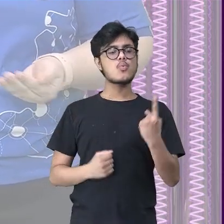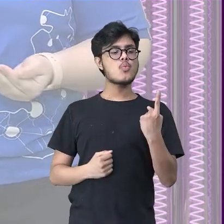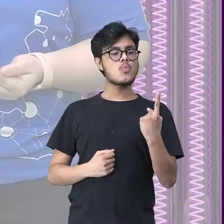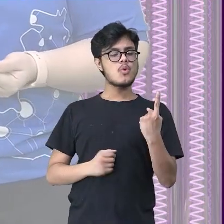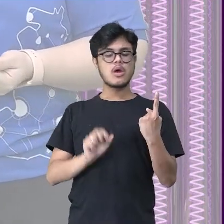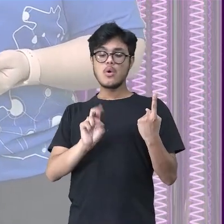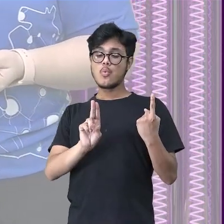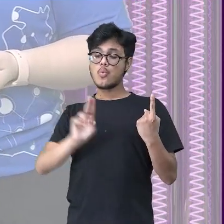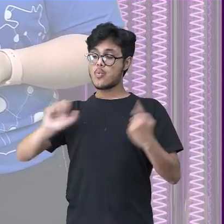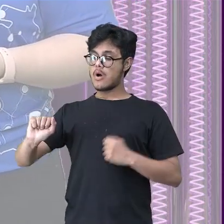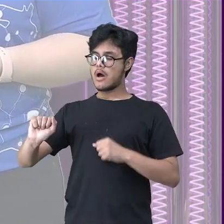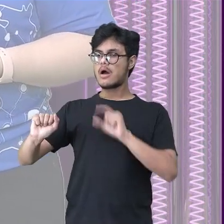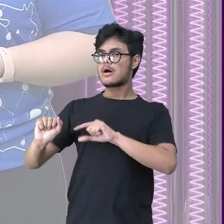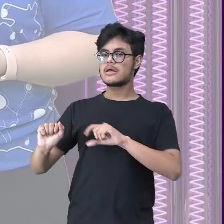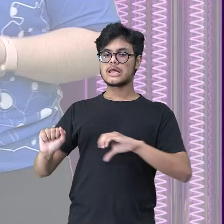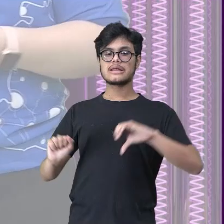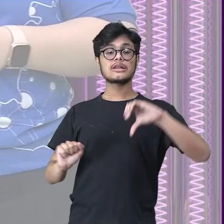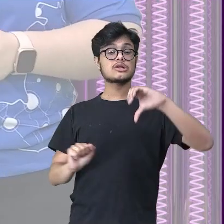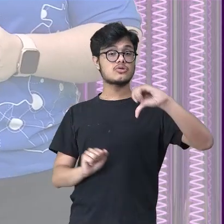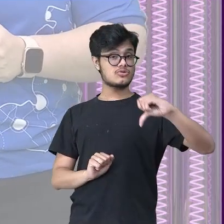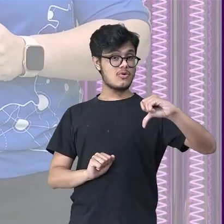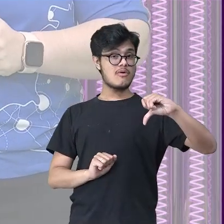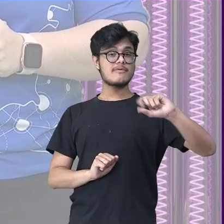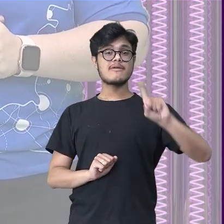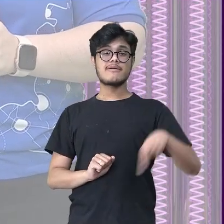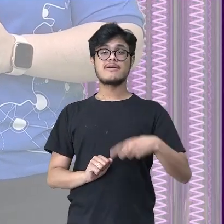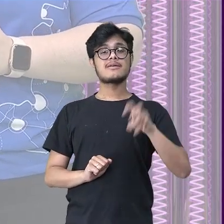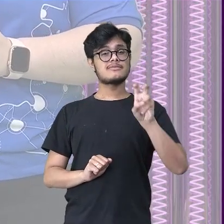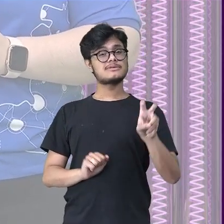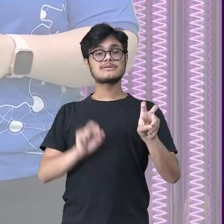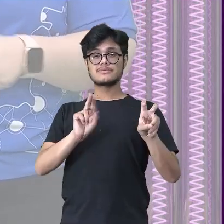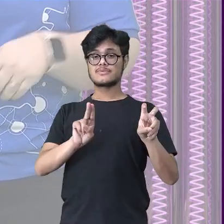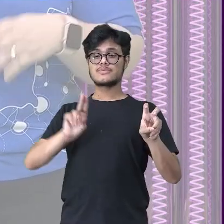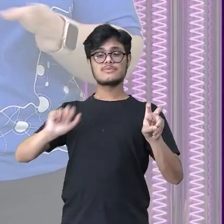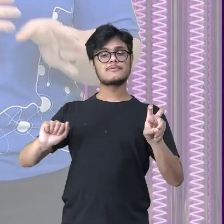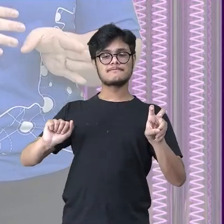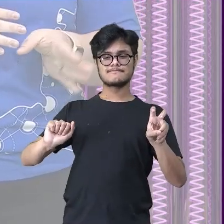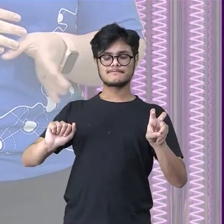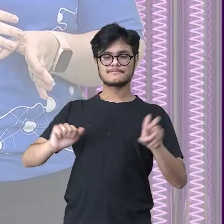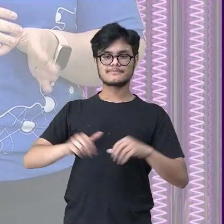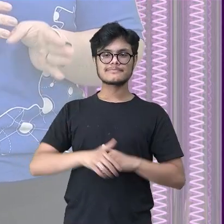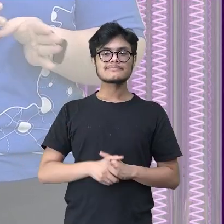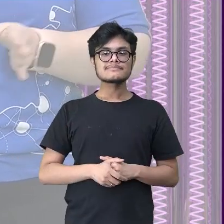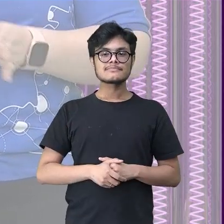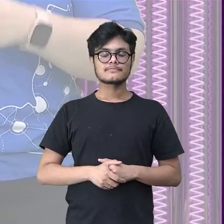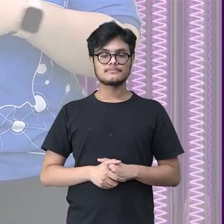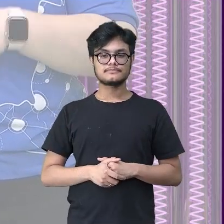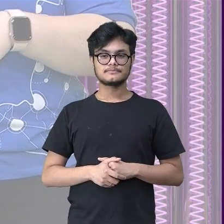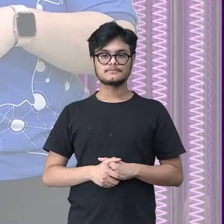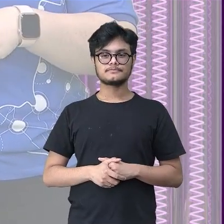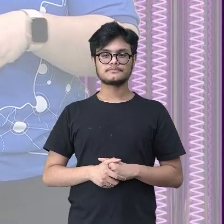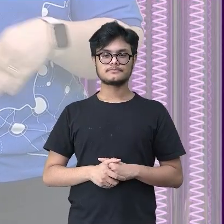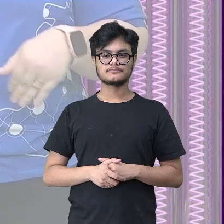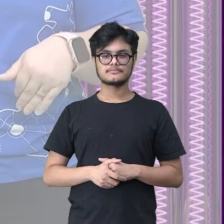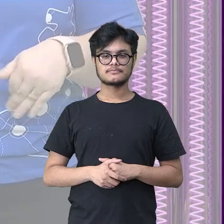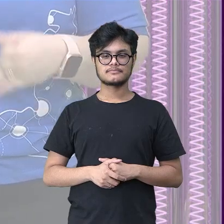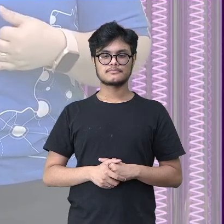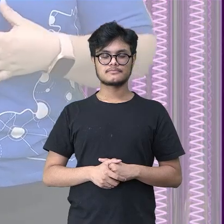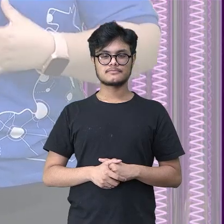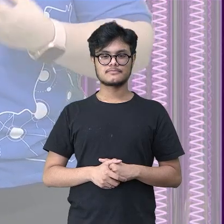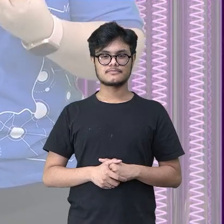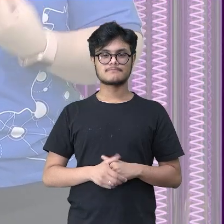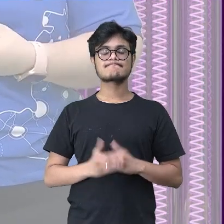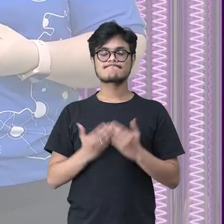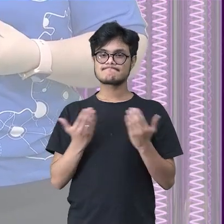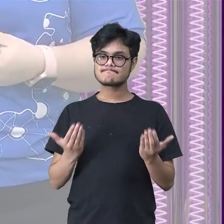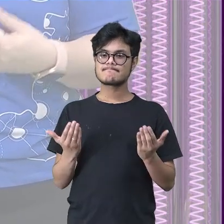astronômica, vai dar 9,5 unidades astronômicas, ou seja, 9 unidades astronômicas e meia, né? Então é